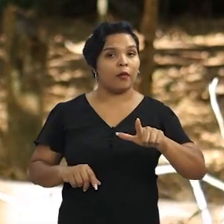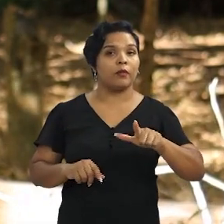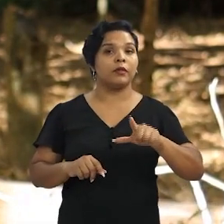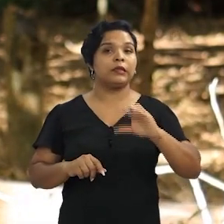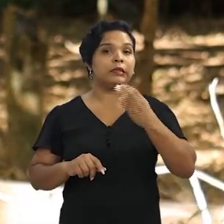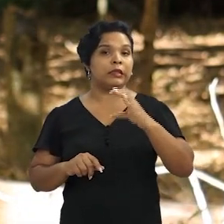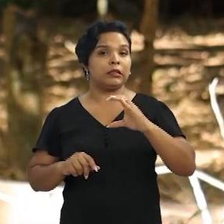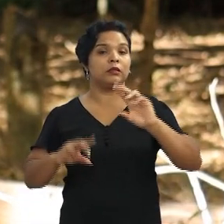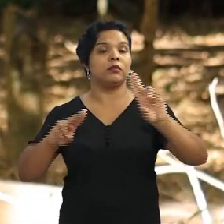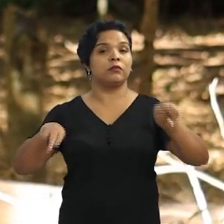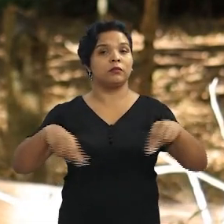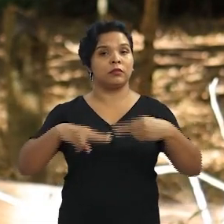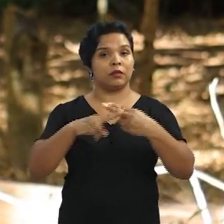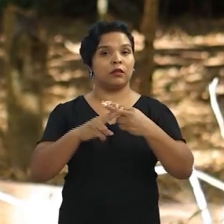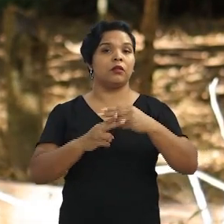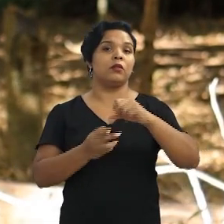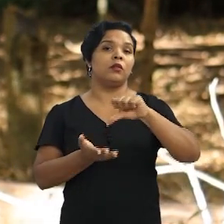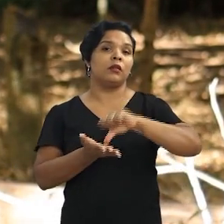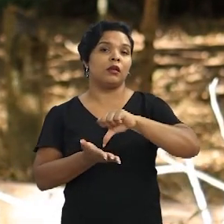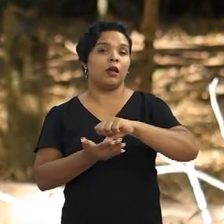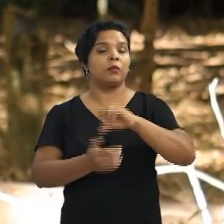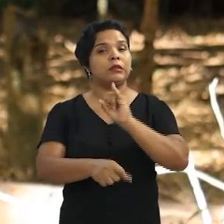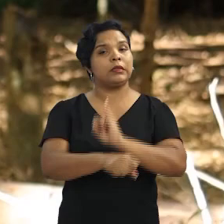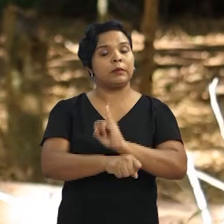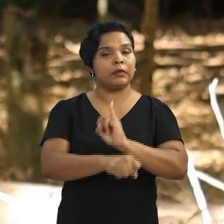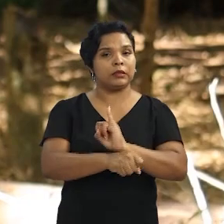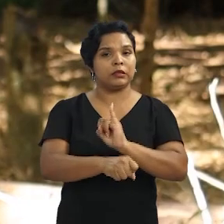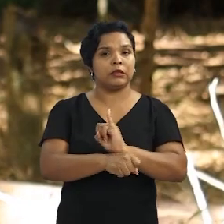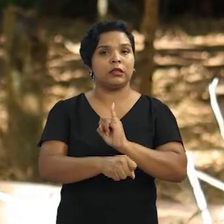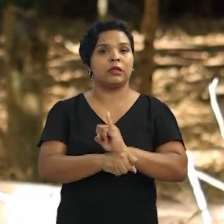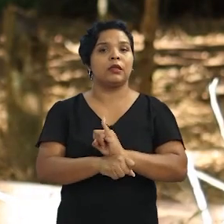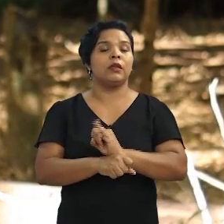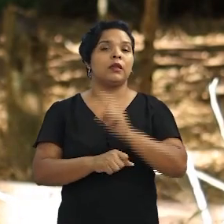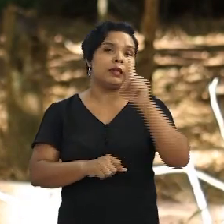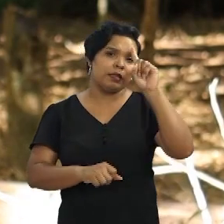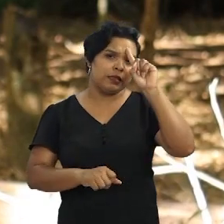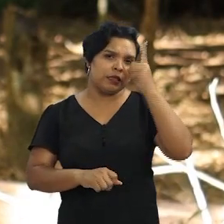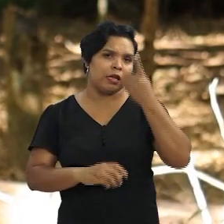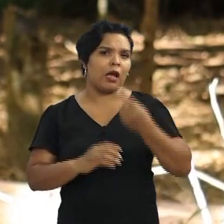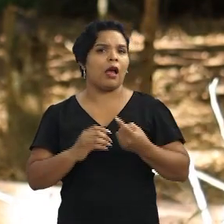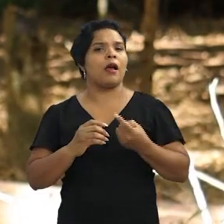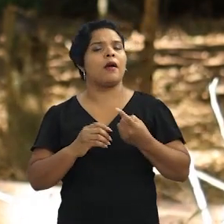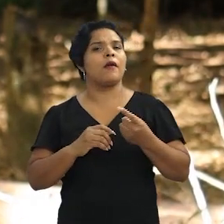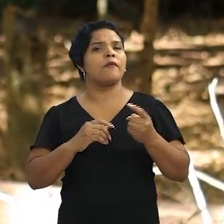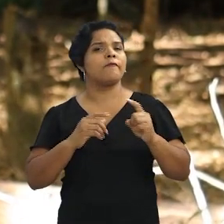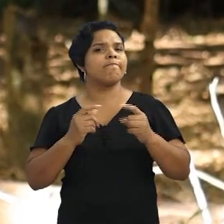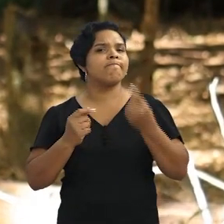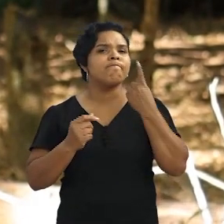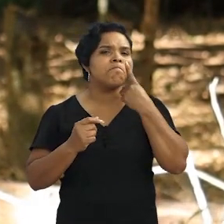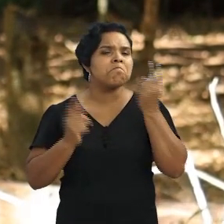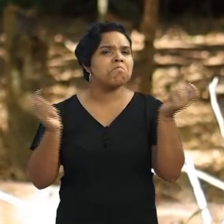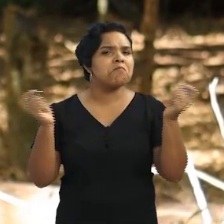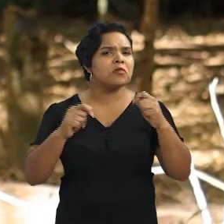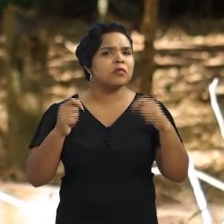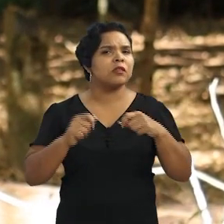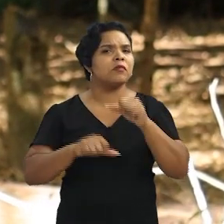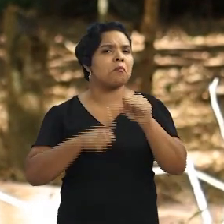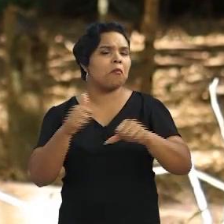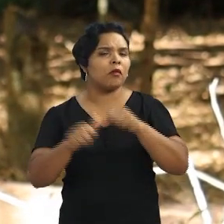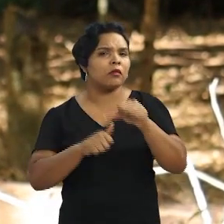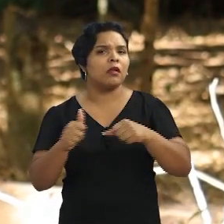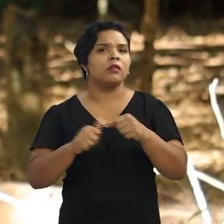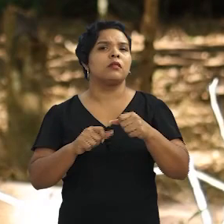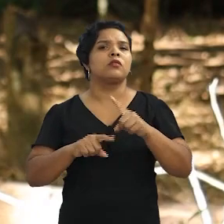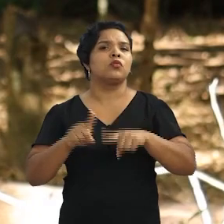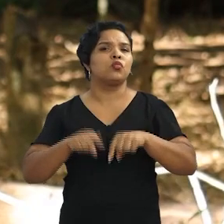mel, cientistas da Universidade Estadual do Sudoeste da Bahia, campus de Itapetinga, decidiram criar fórmulas para avaliar e detectar